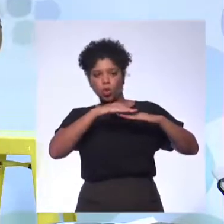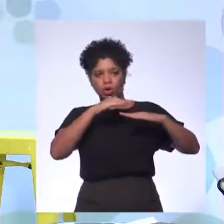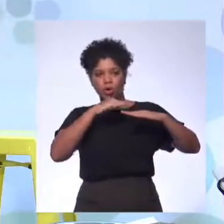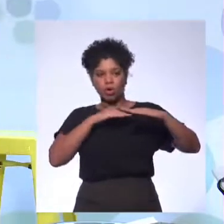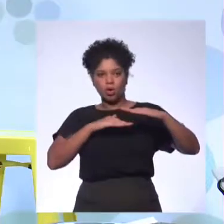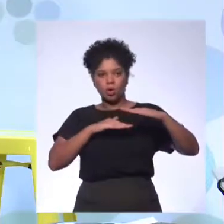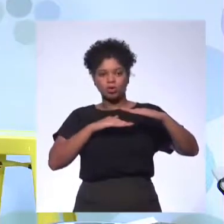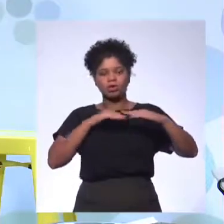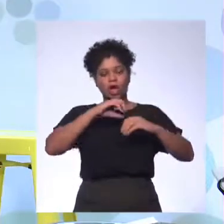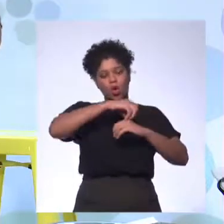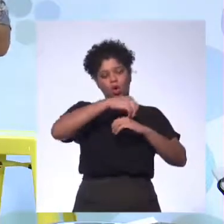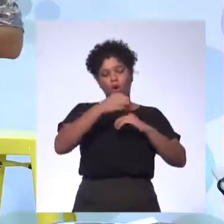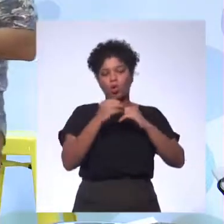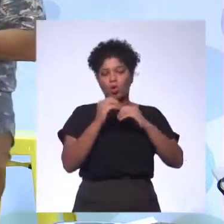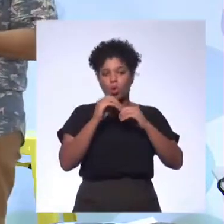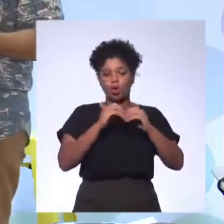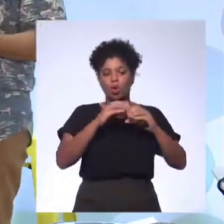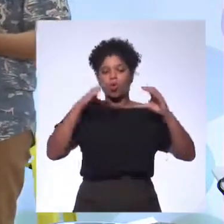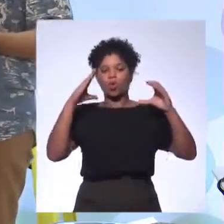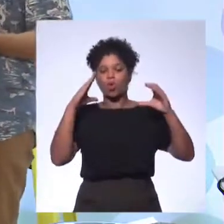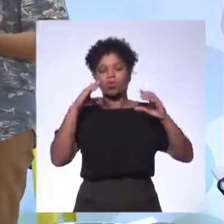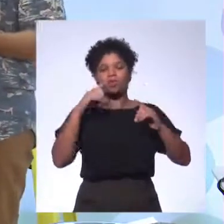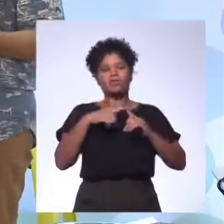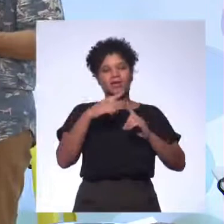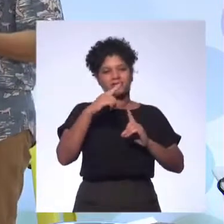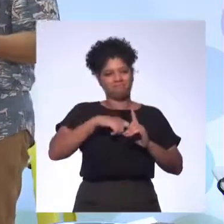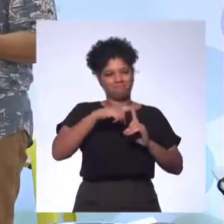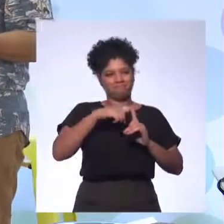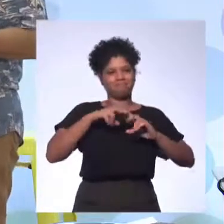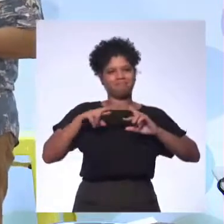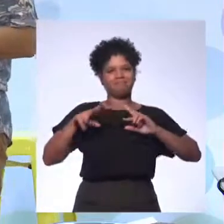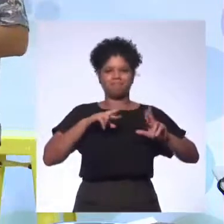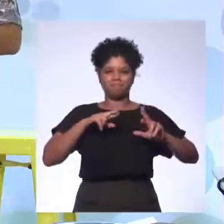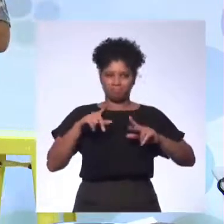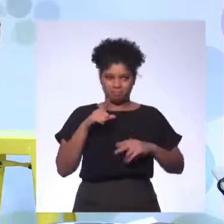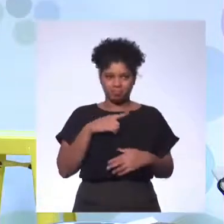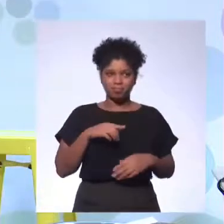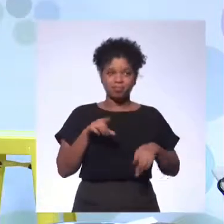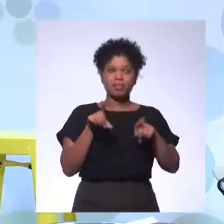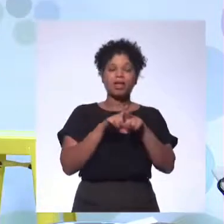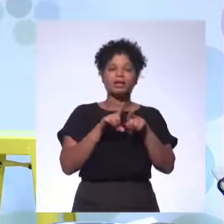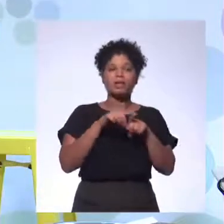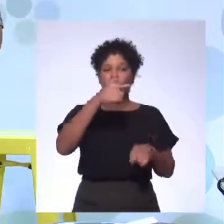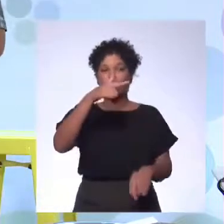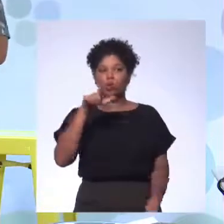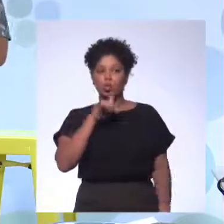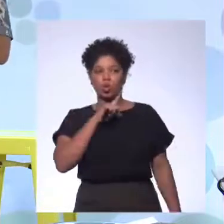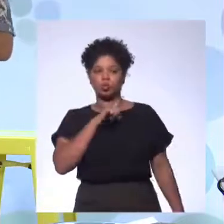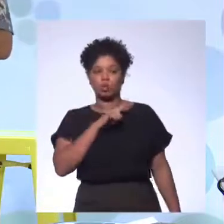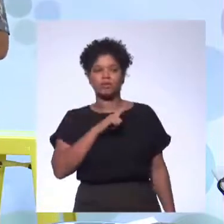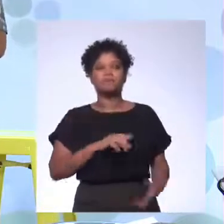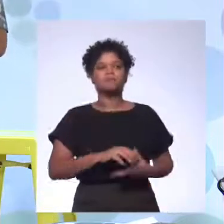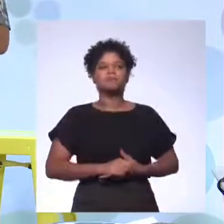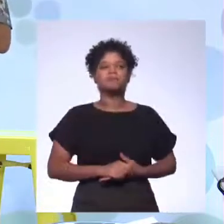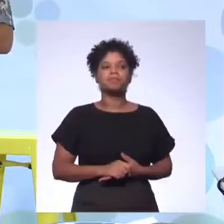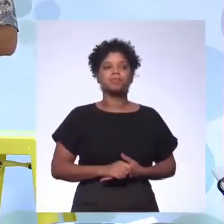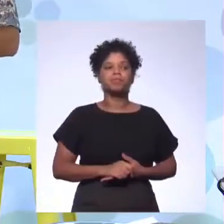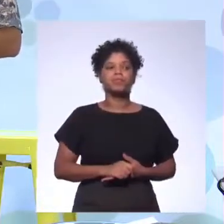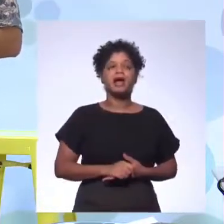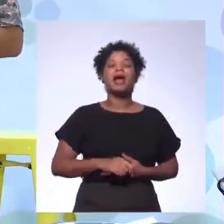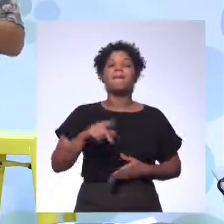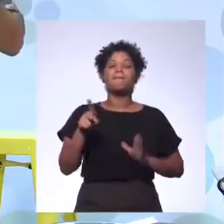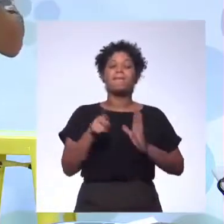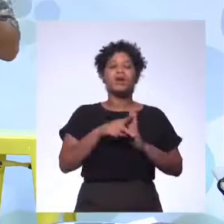intermolecular porque depende da temperatura temos também aqui o caso né da